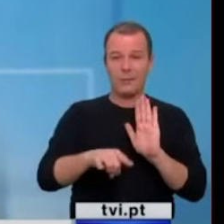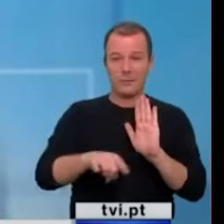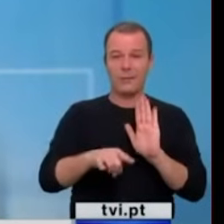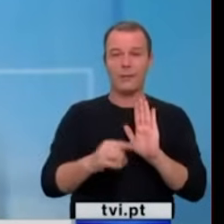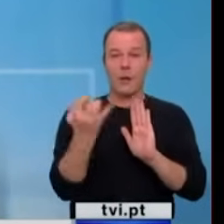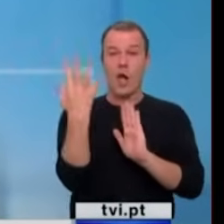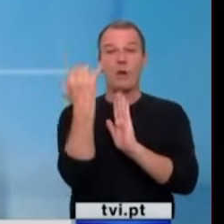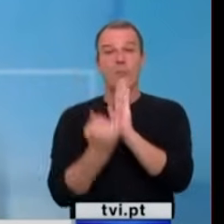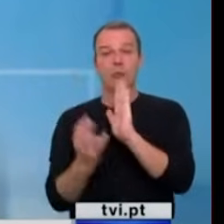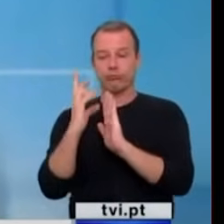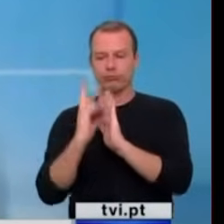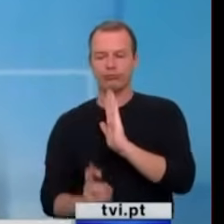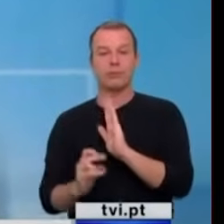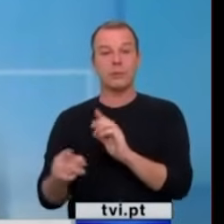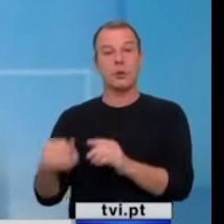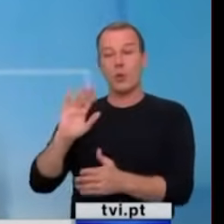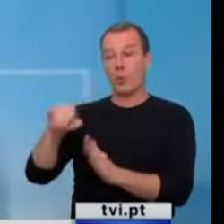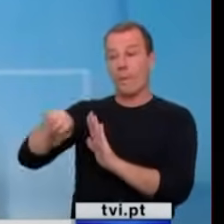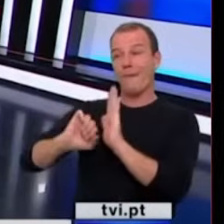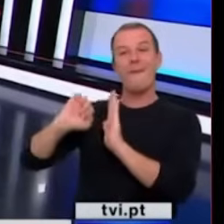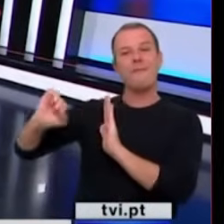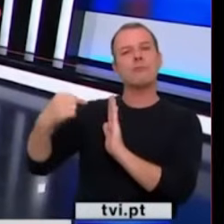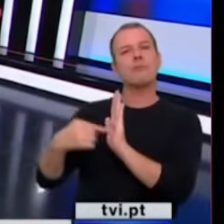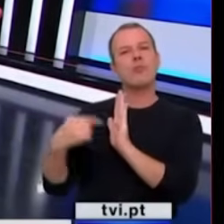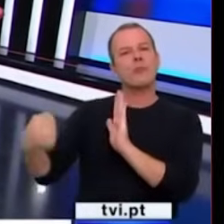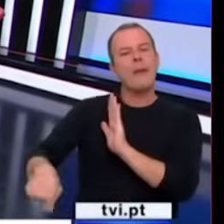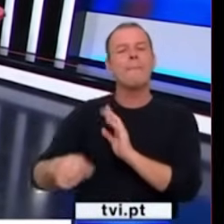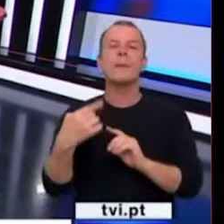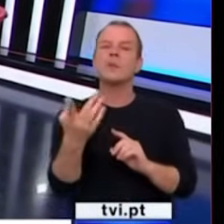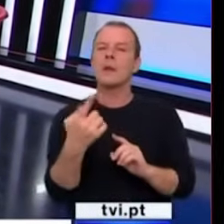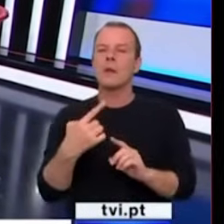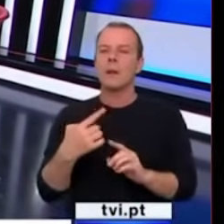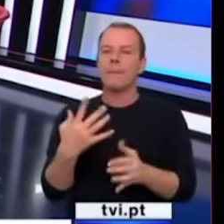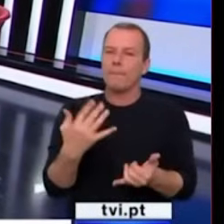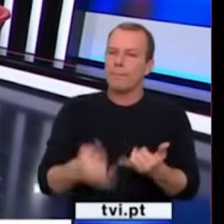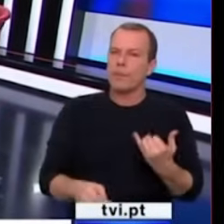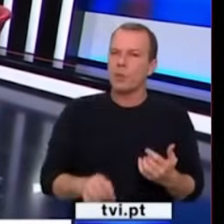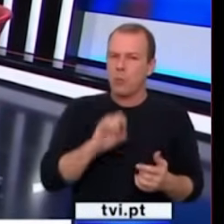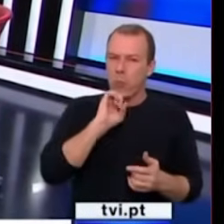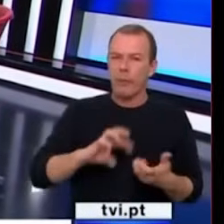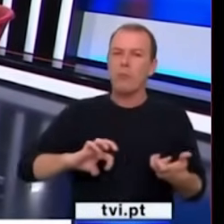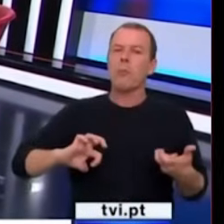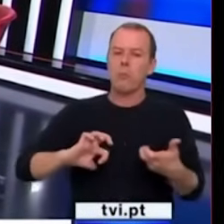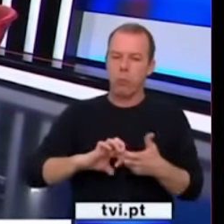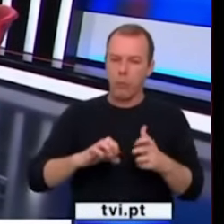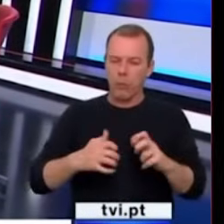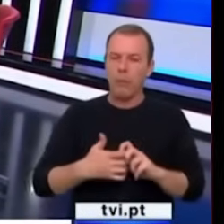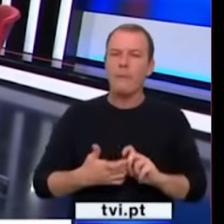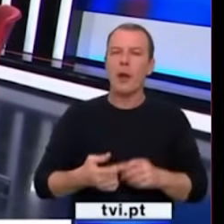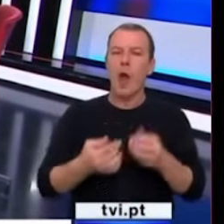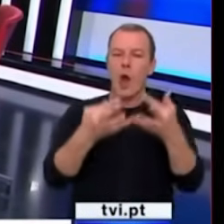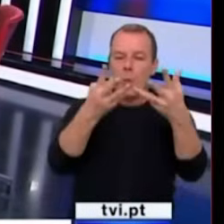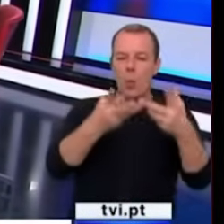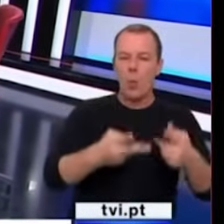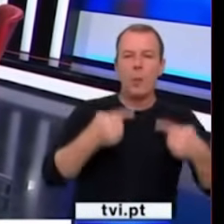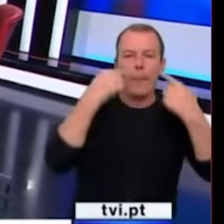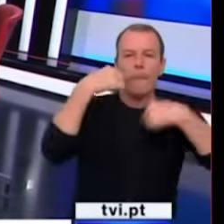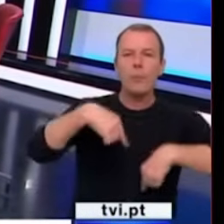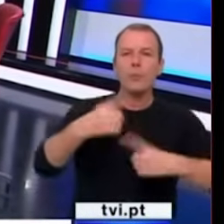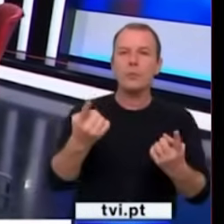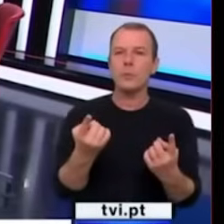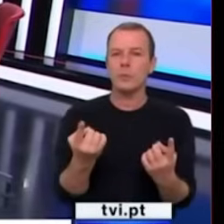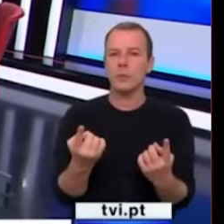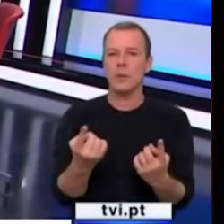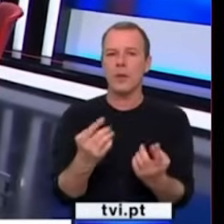a dizer isso que consta do vosso programa olha qu um rombo nas contas públicas que eu possa impedir por exemplo de